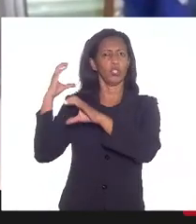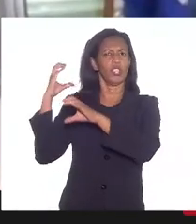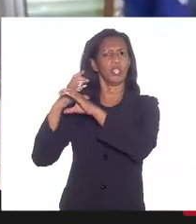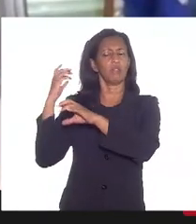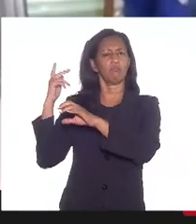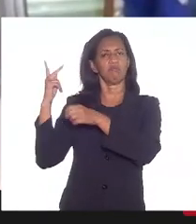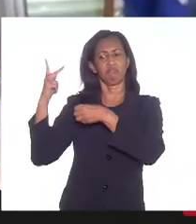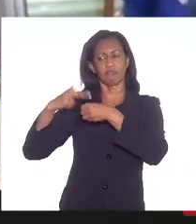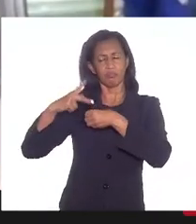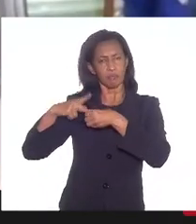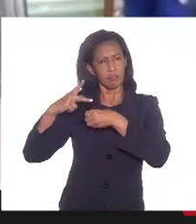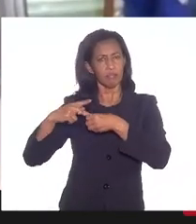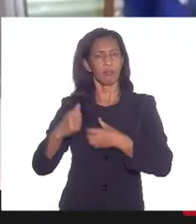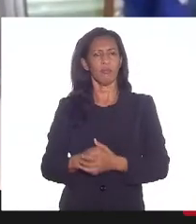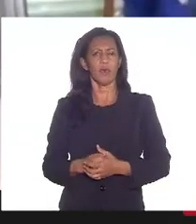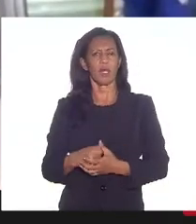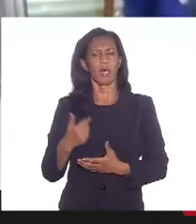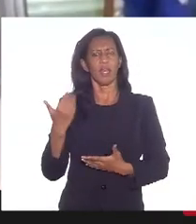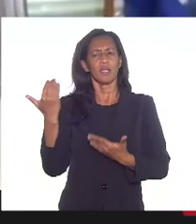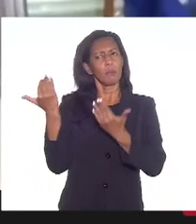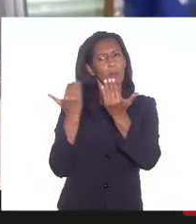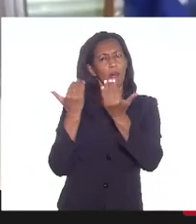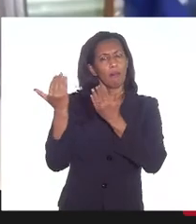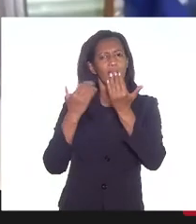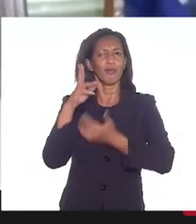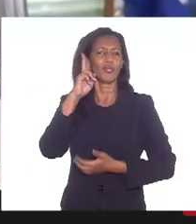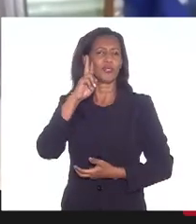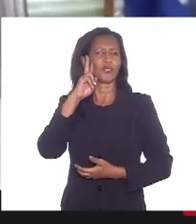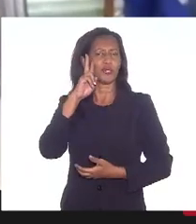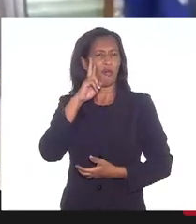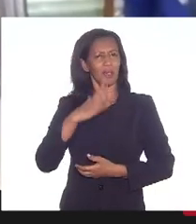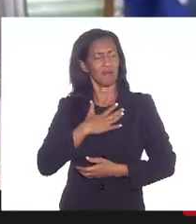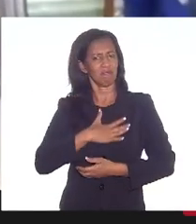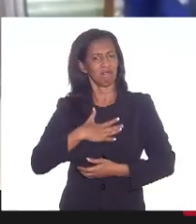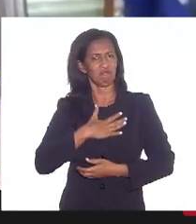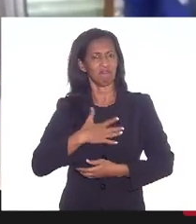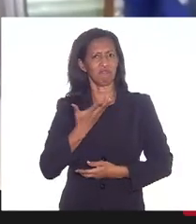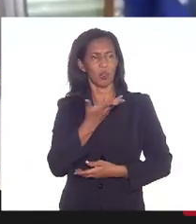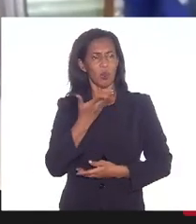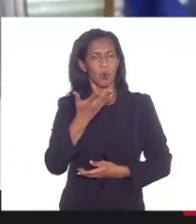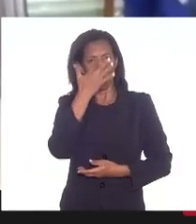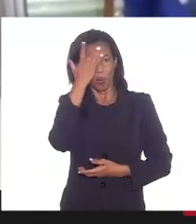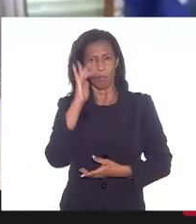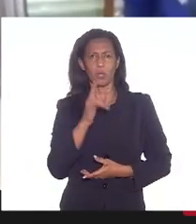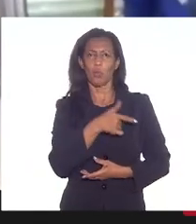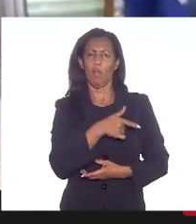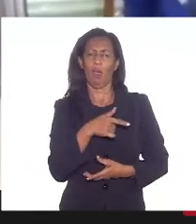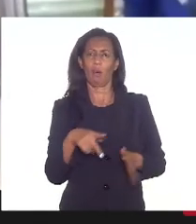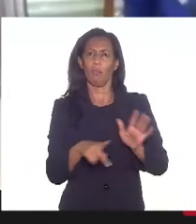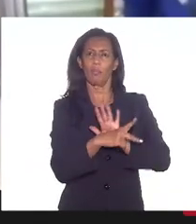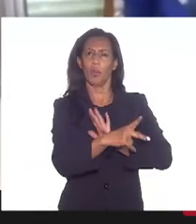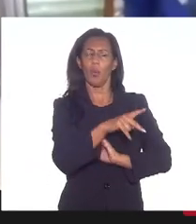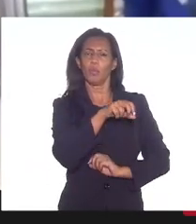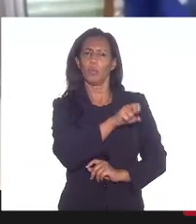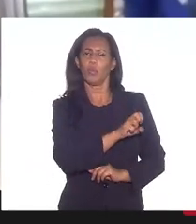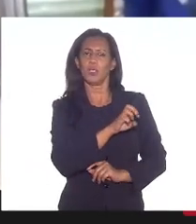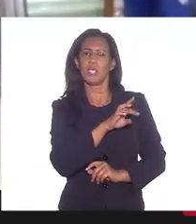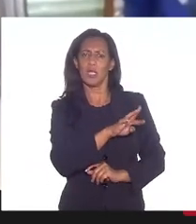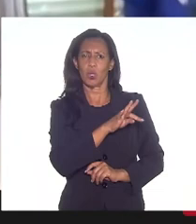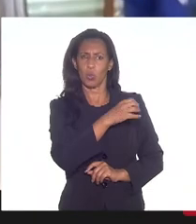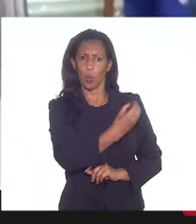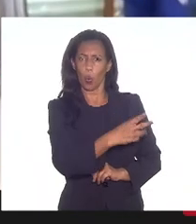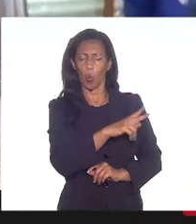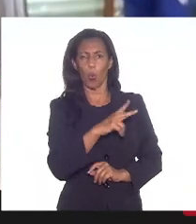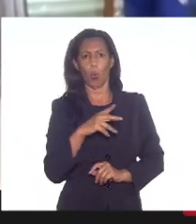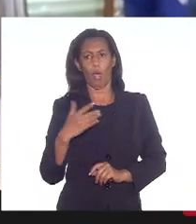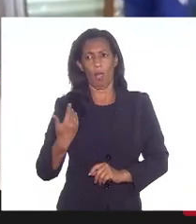mas sempre pelo IBP, sempre uma relação histórica muito grande também com o pessoal do setor petróleo, do IBP, desde um amigo João Carlos De